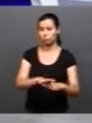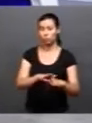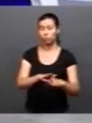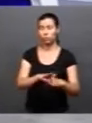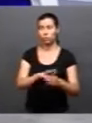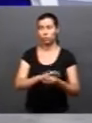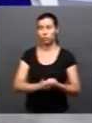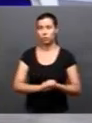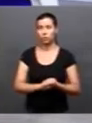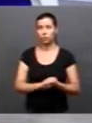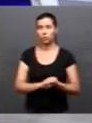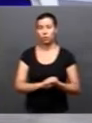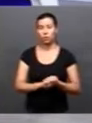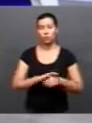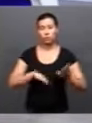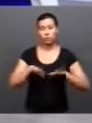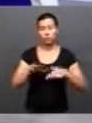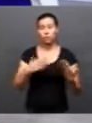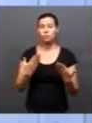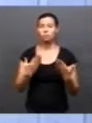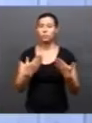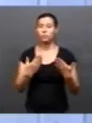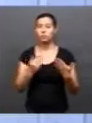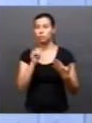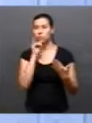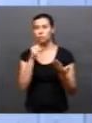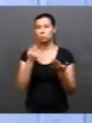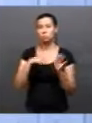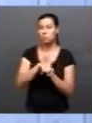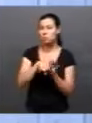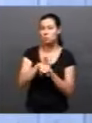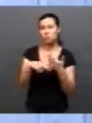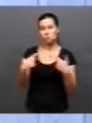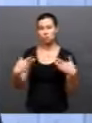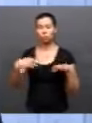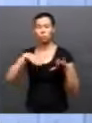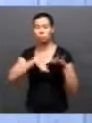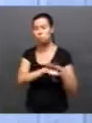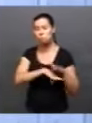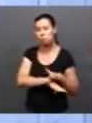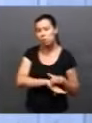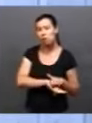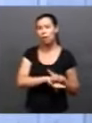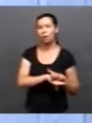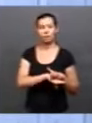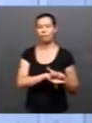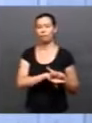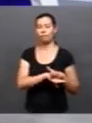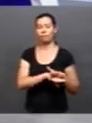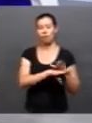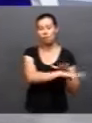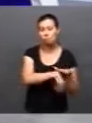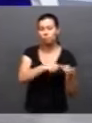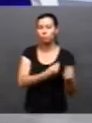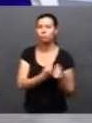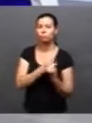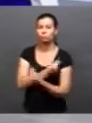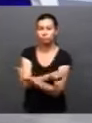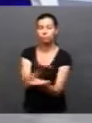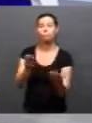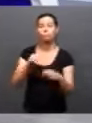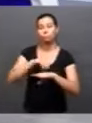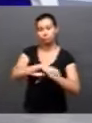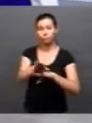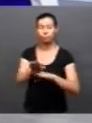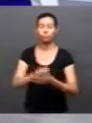ele serviria para tirar da gaveta esses projetos e explodir para a comunidade? É, na verdade,